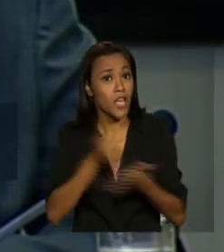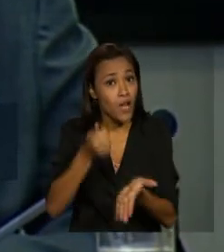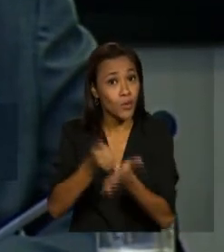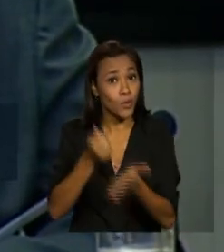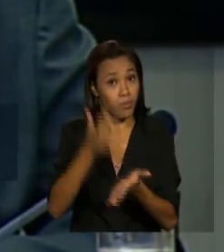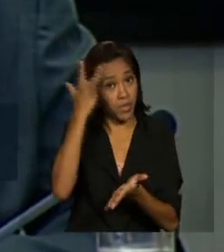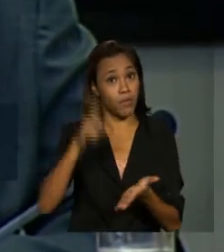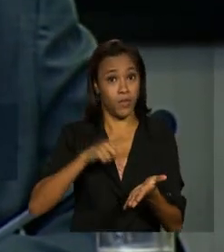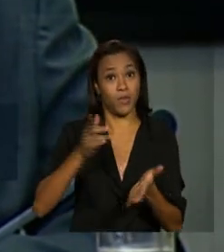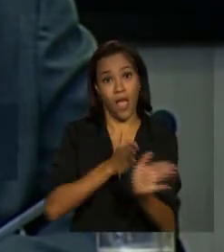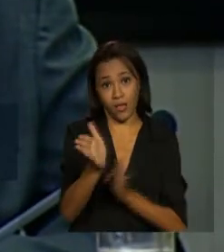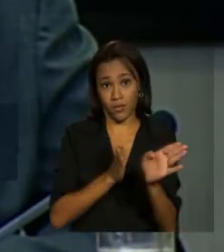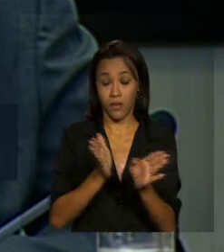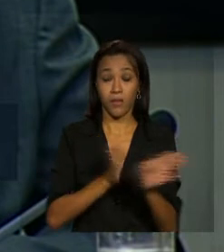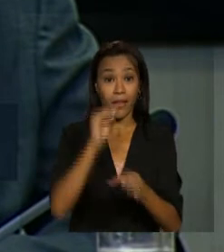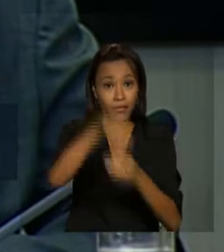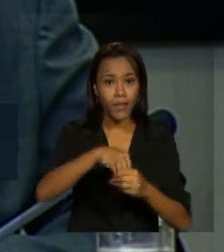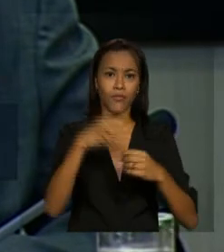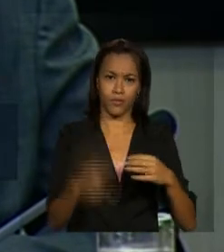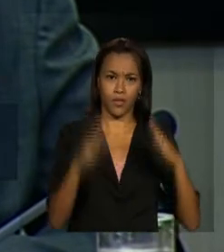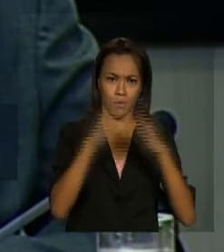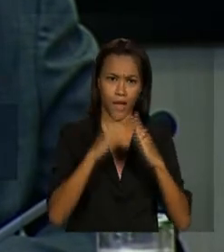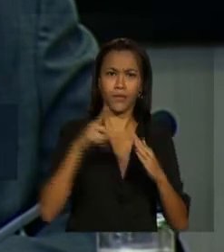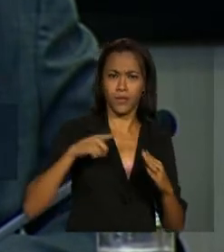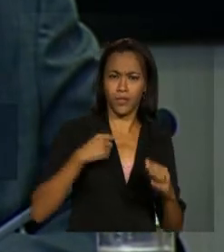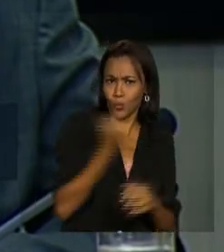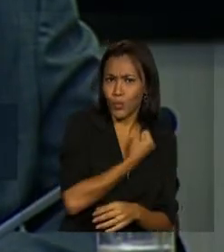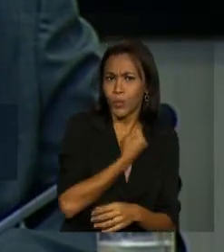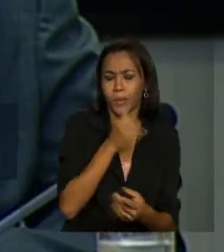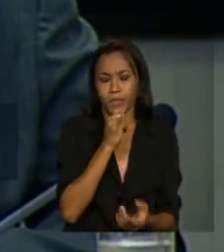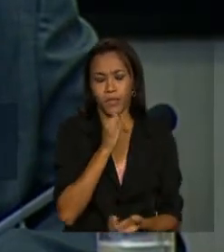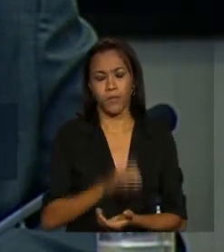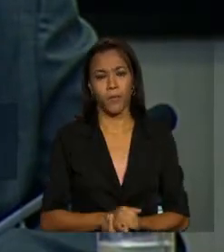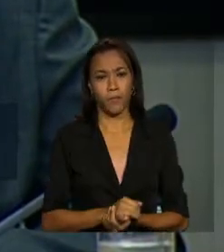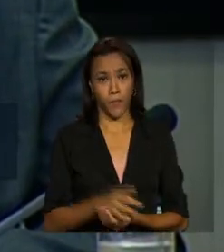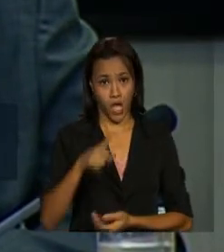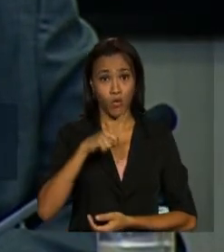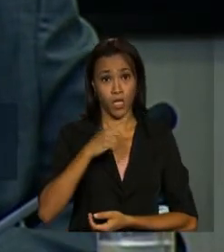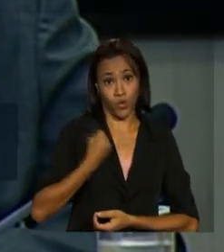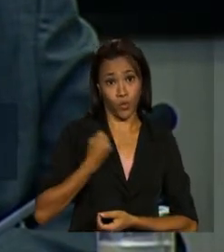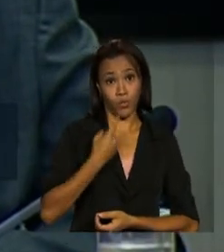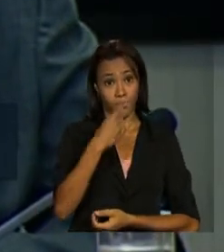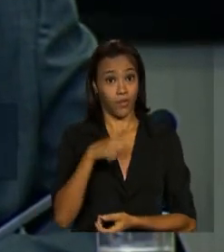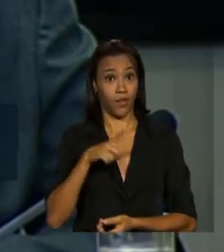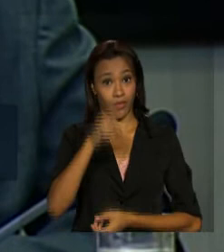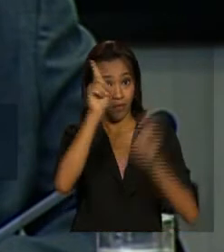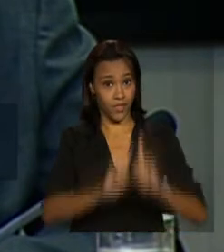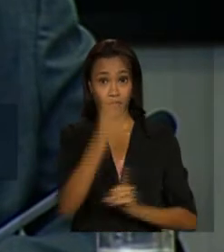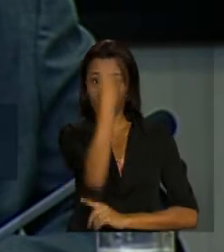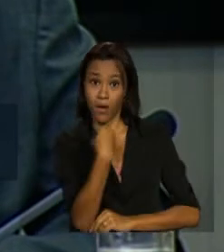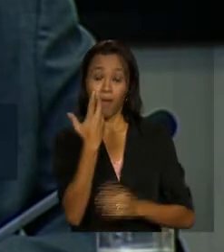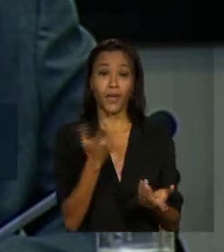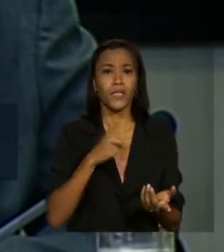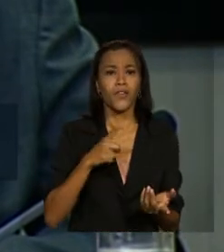acessível. E o kit de adaptação, ele é fornecido de acordo com a identificação da deficiência. Por exemplo, eu tenho uma deficiência visual, né, eu vou